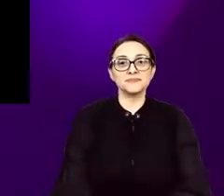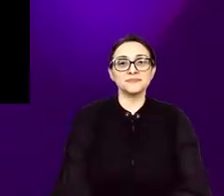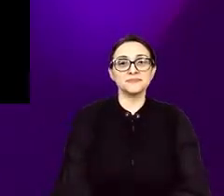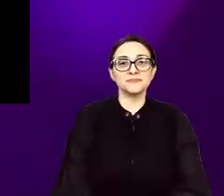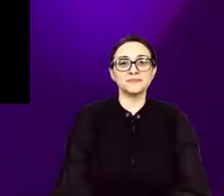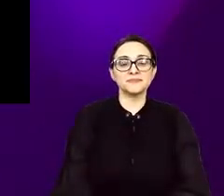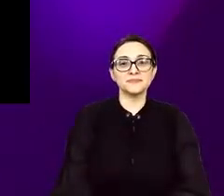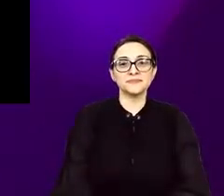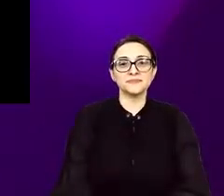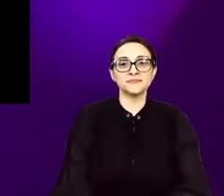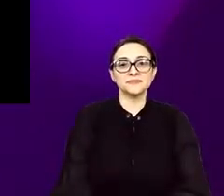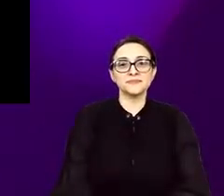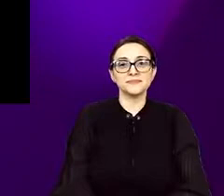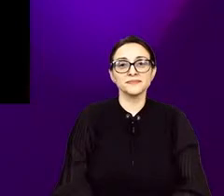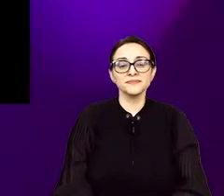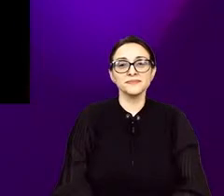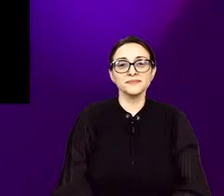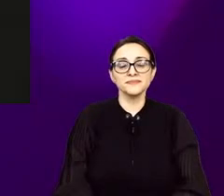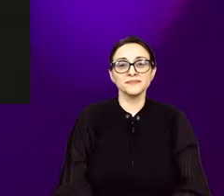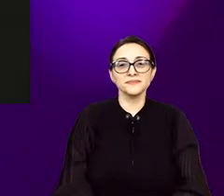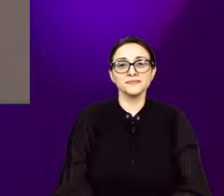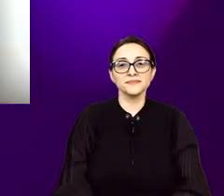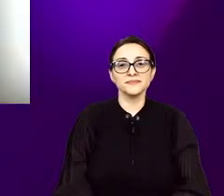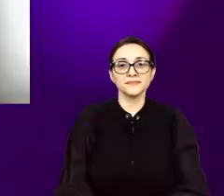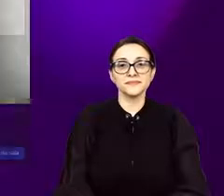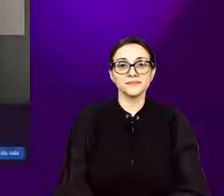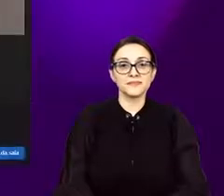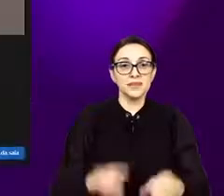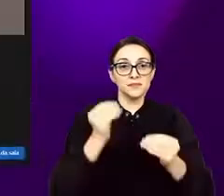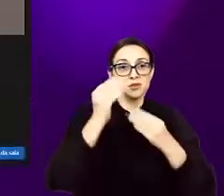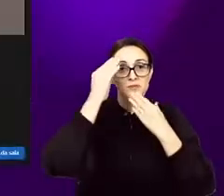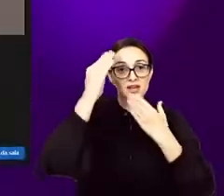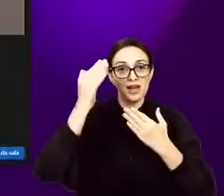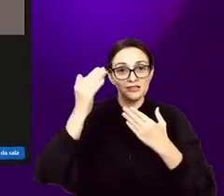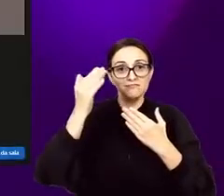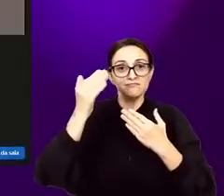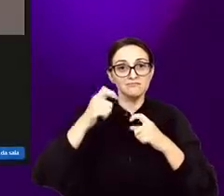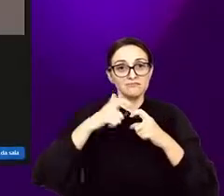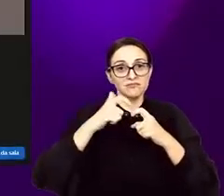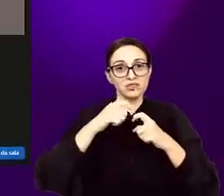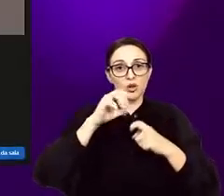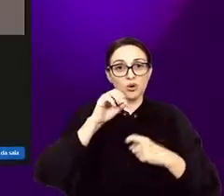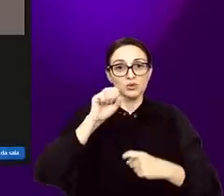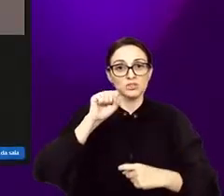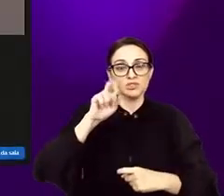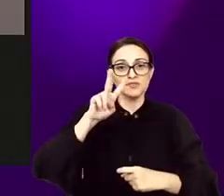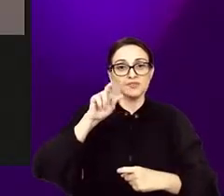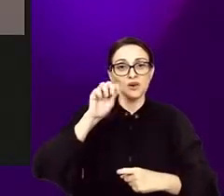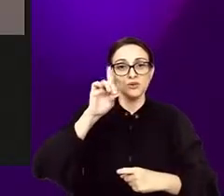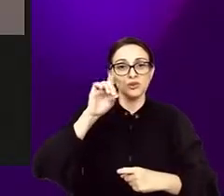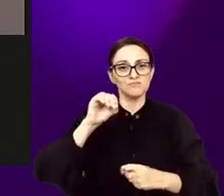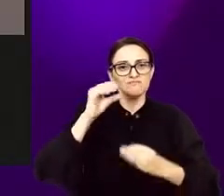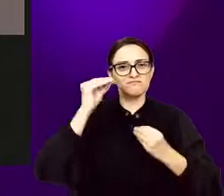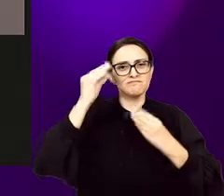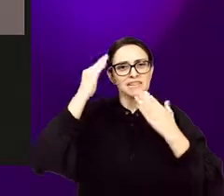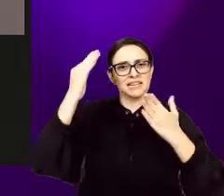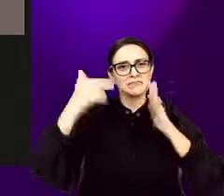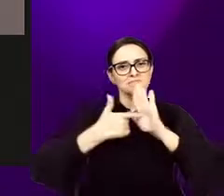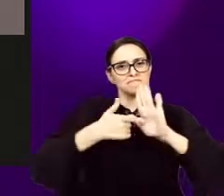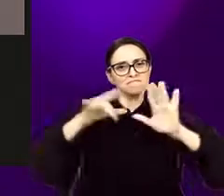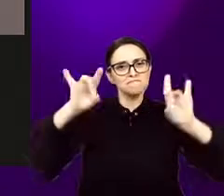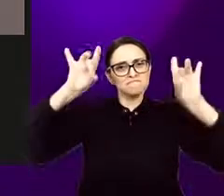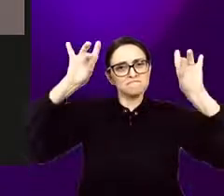Obrigado, doutor Oswaldo. Quero agradecer a excelente